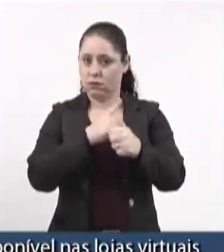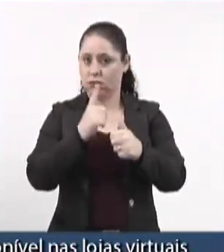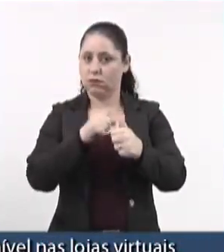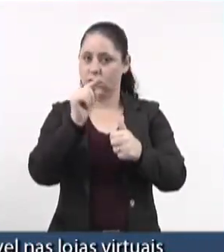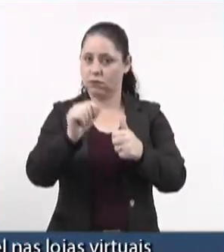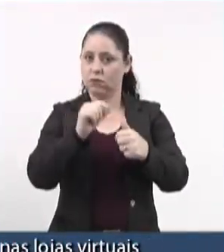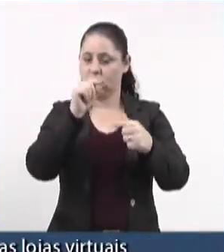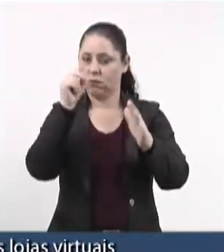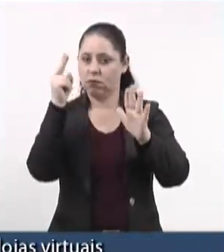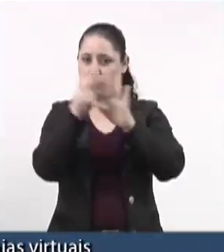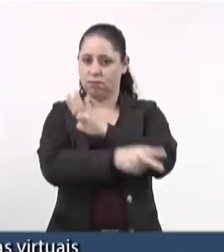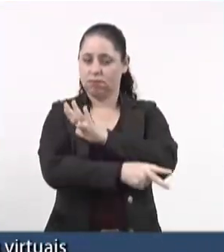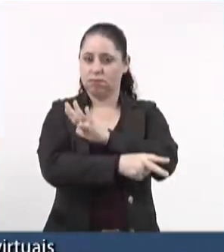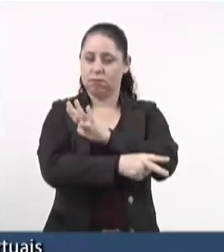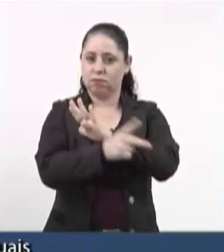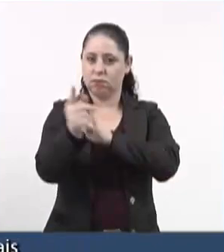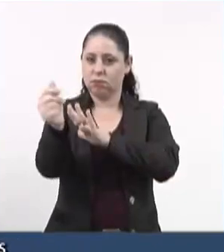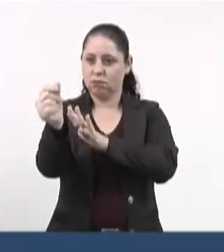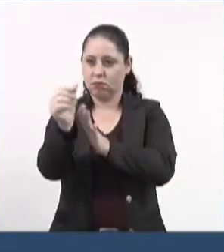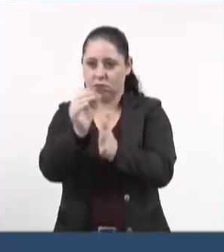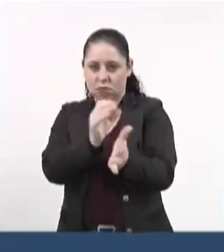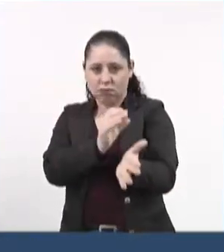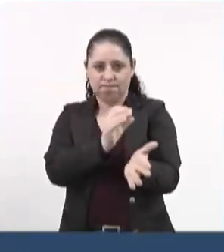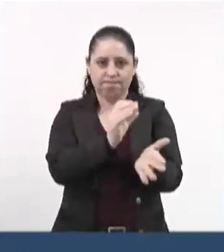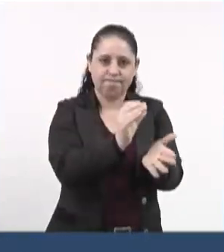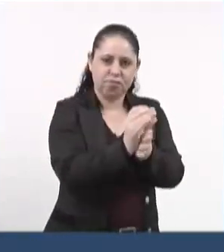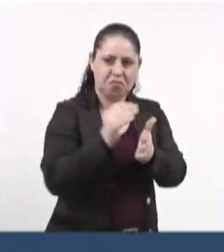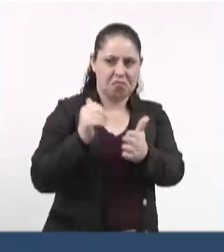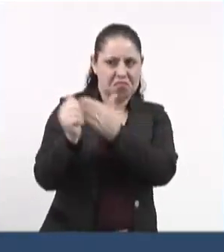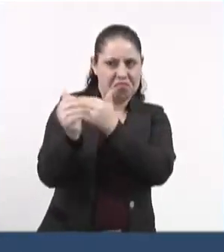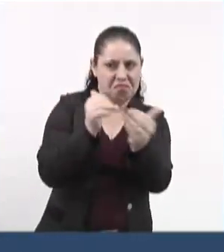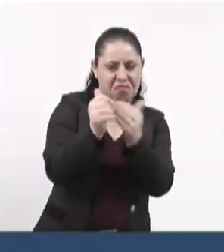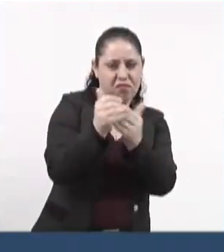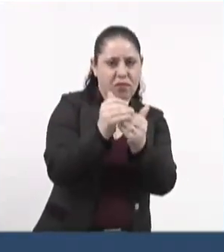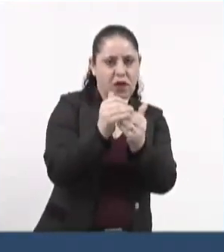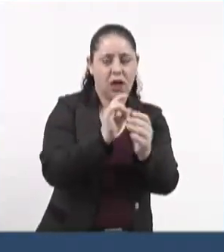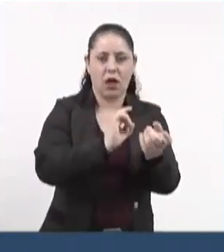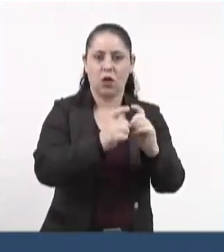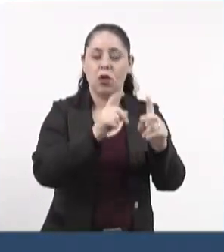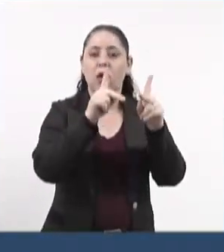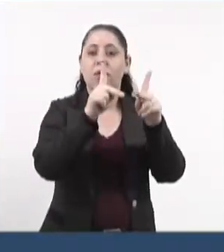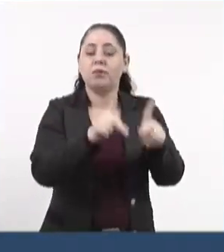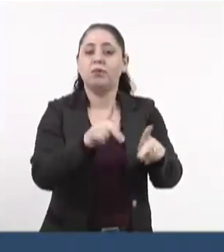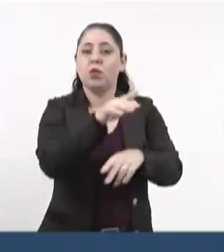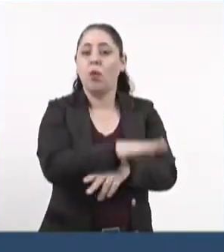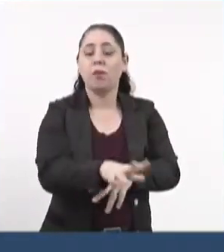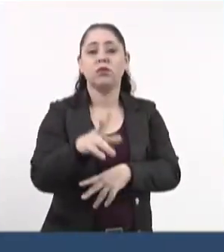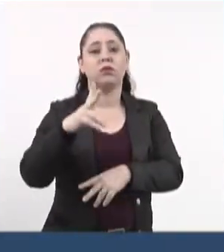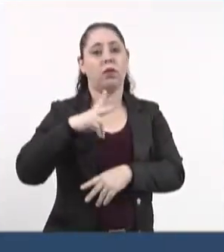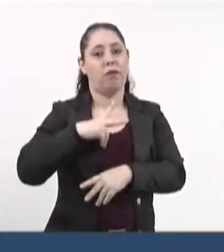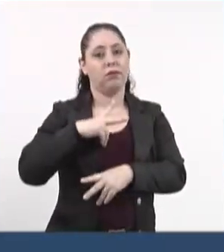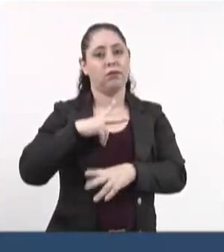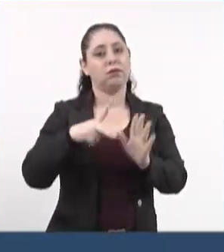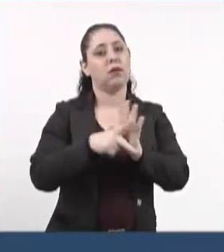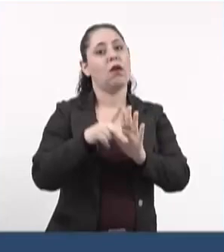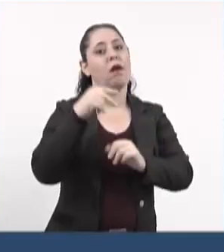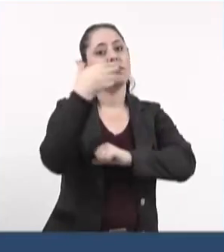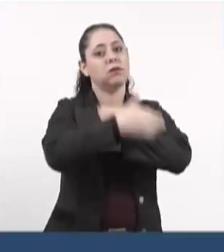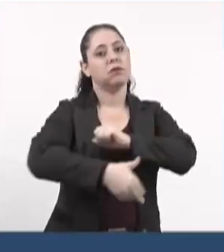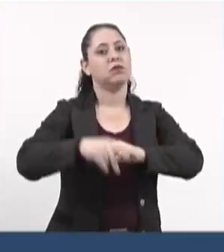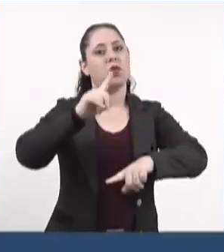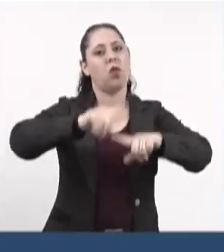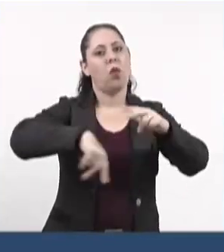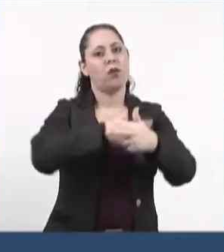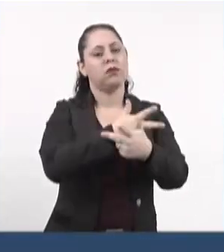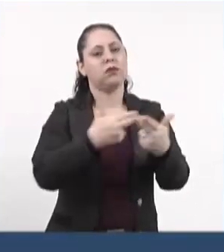que veda a destinação de recursos públicos de qualquer natureza a reuniões públicas ou privadas que defendam